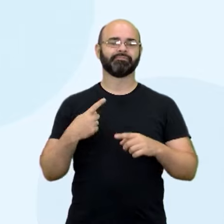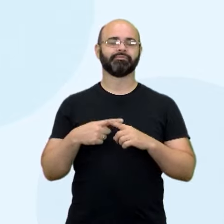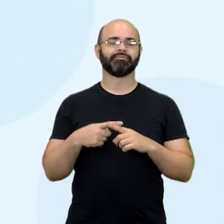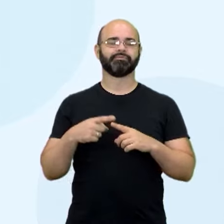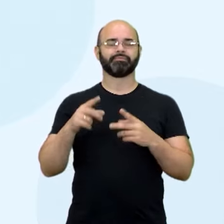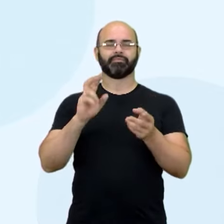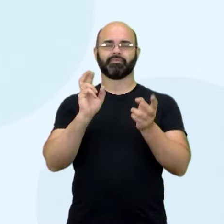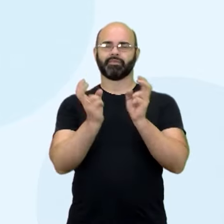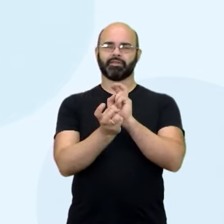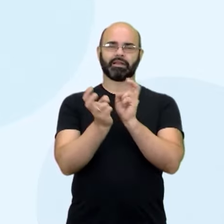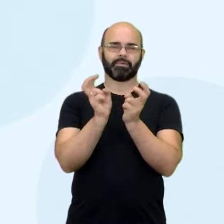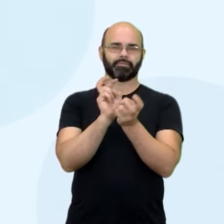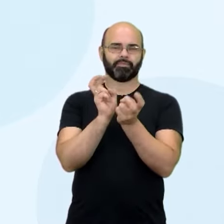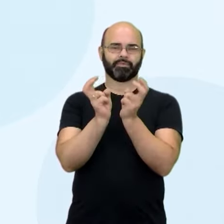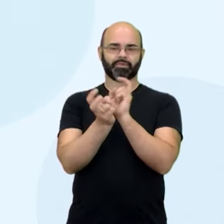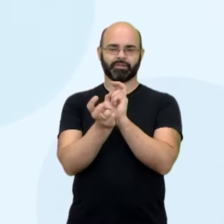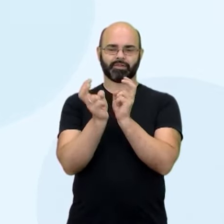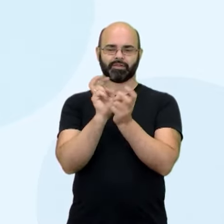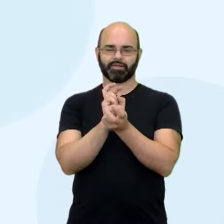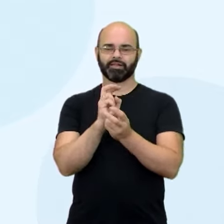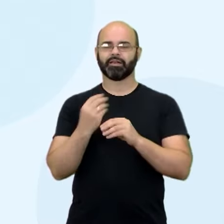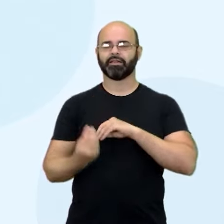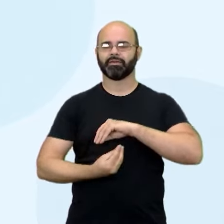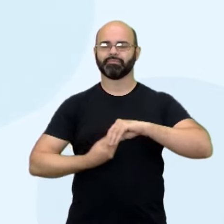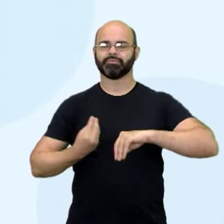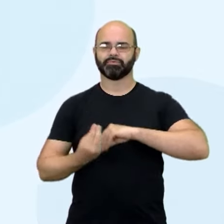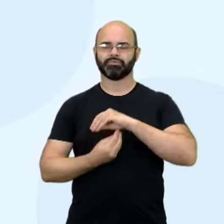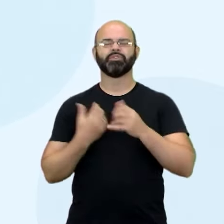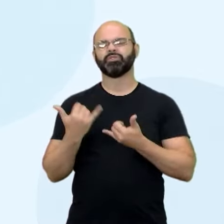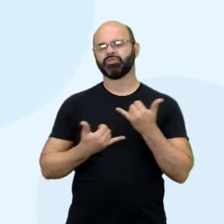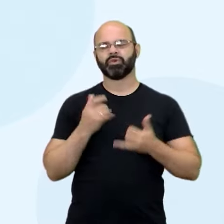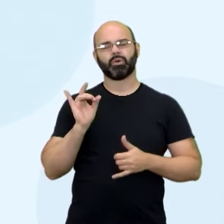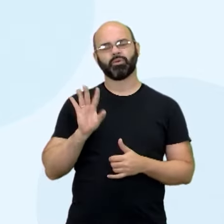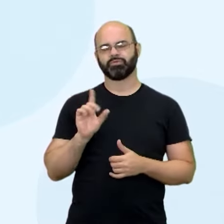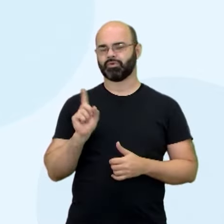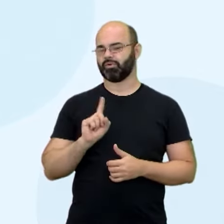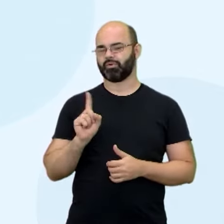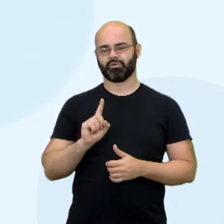tem uma mistura, não é somente um jogo em si. Vamos lá.